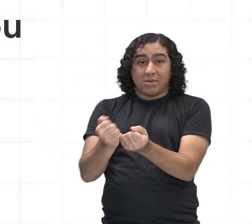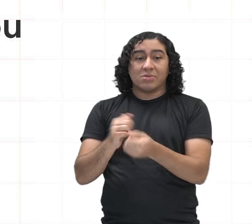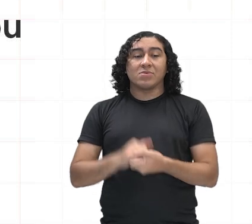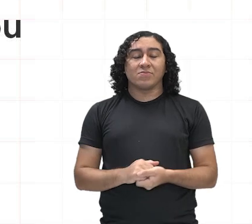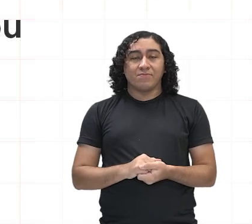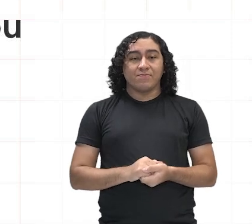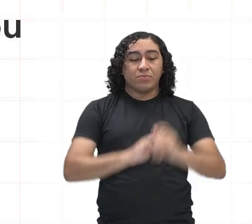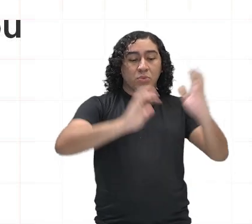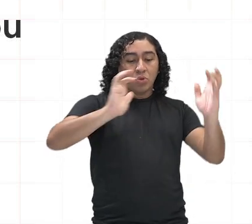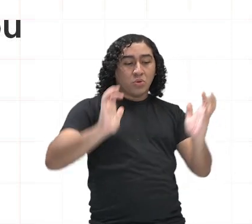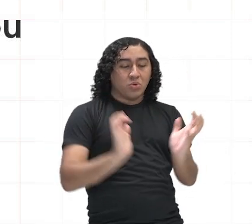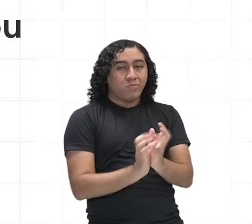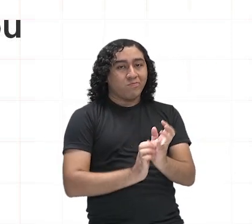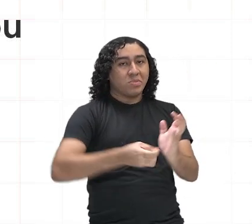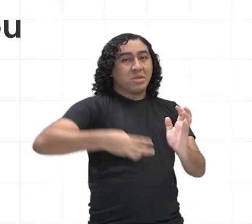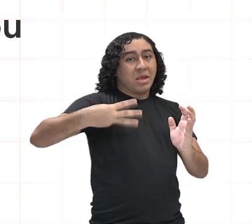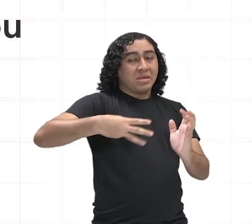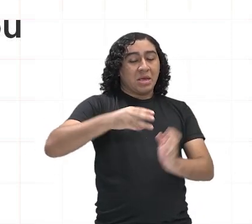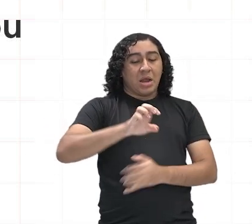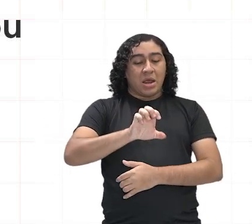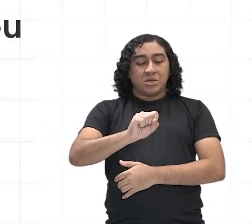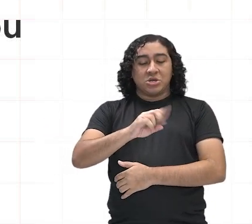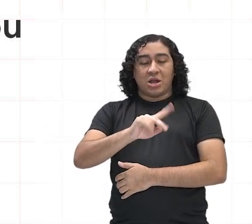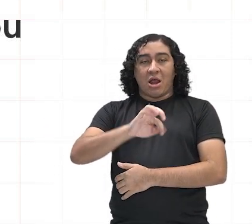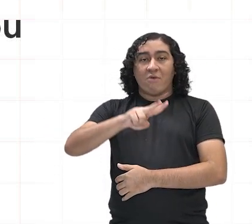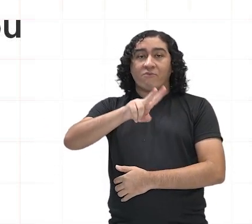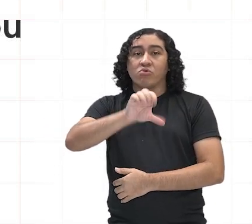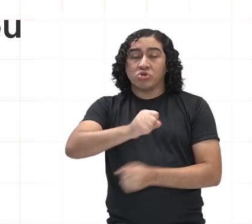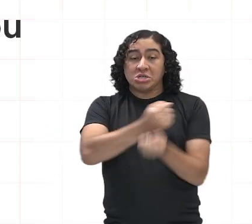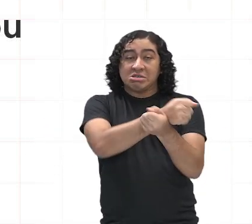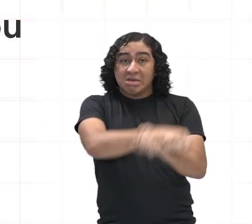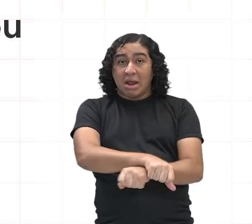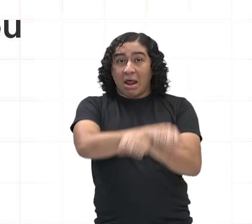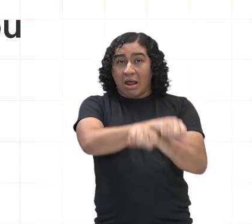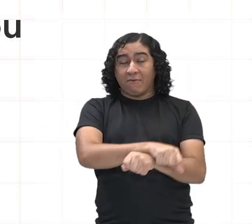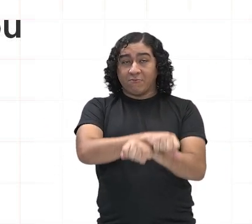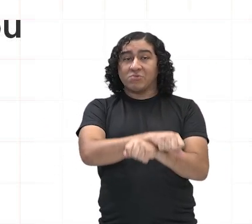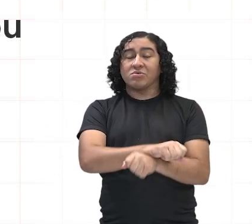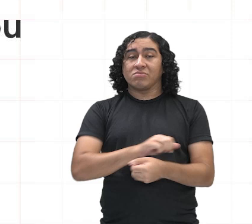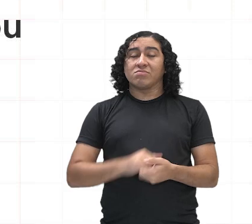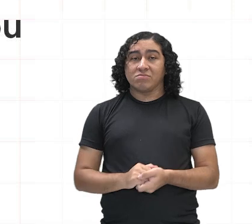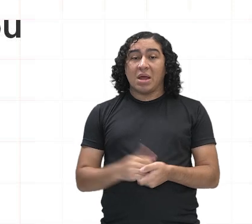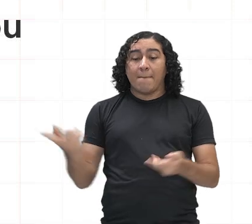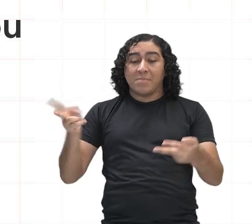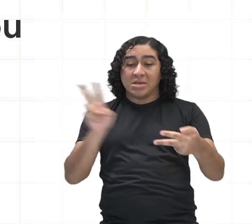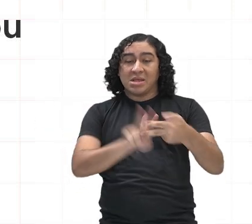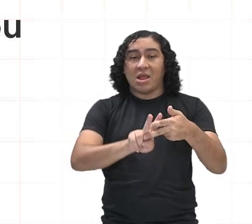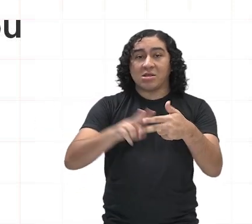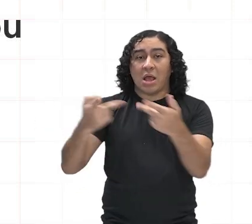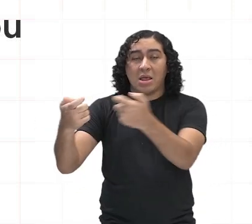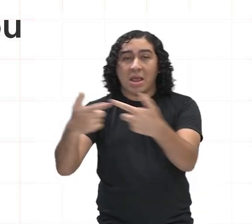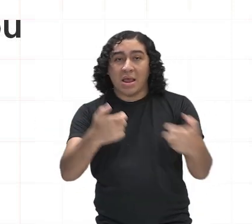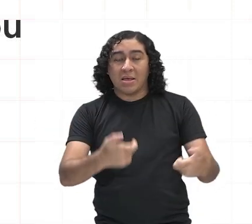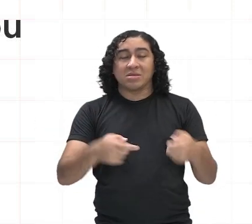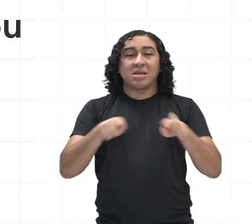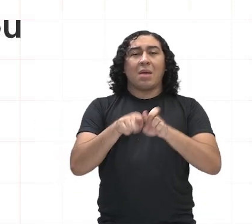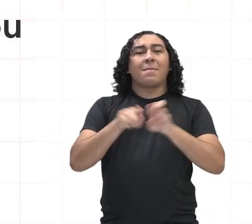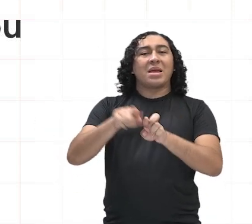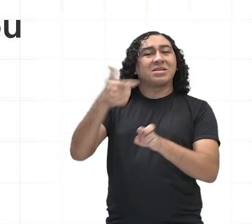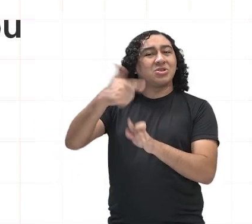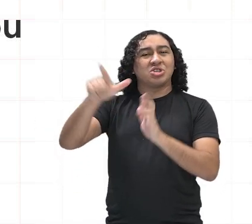os escravos. Eram prisioneiros de guerra ou filhos de escravos. Não tinham direito à